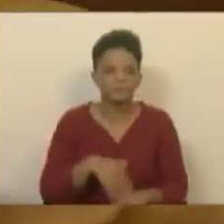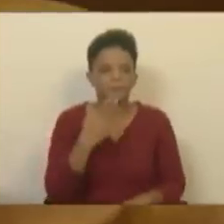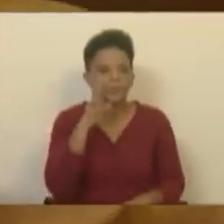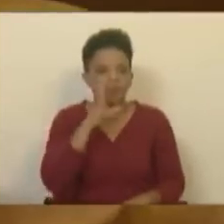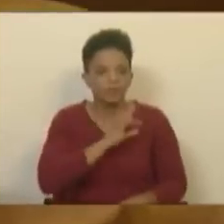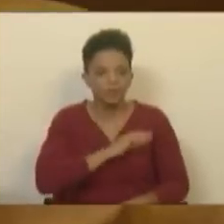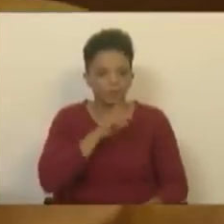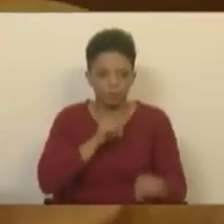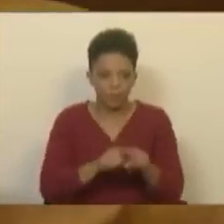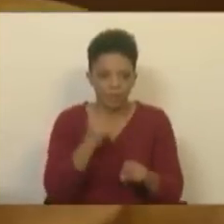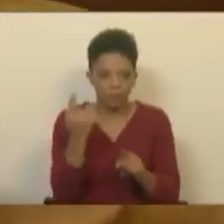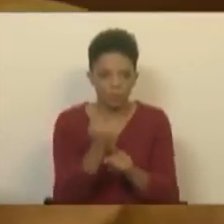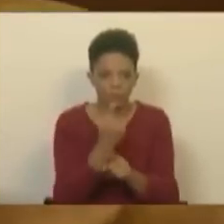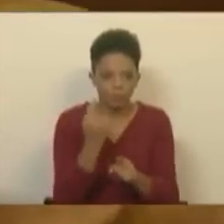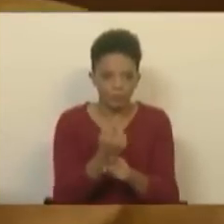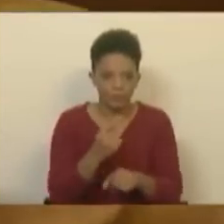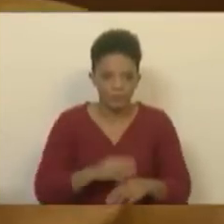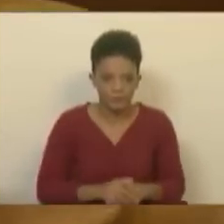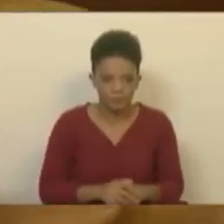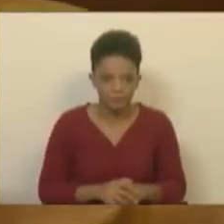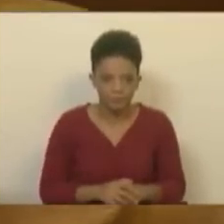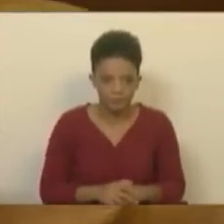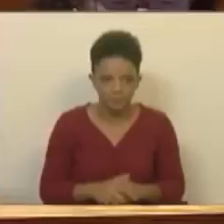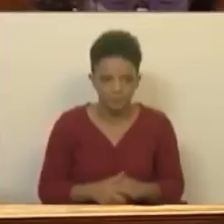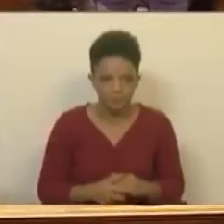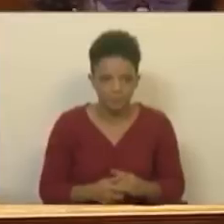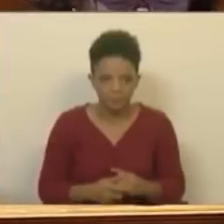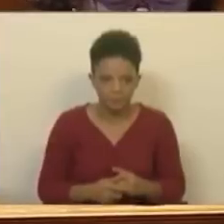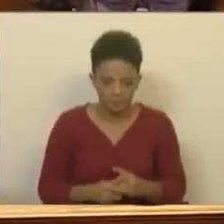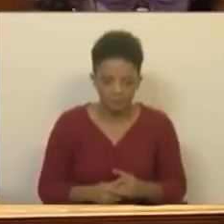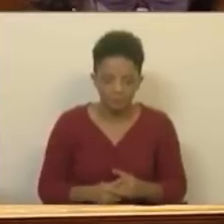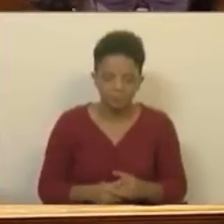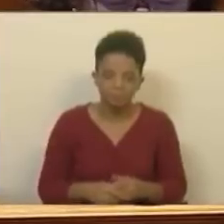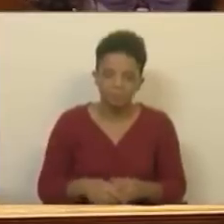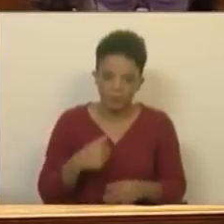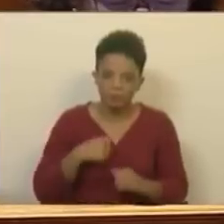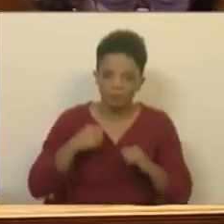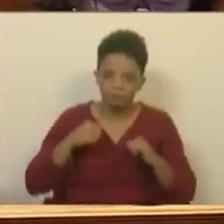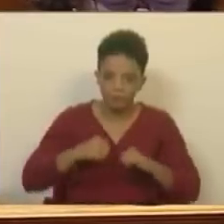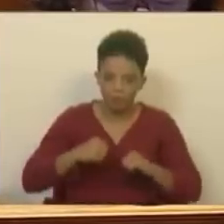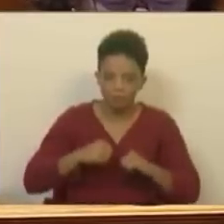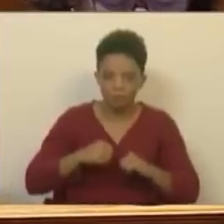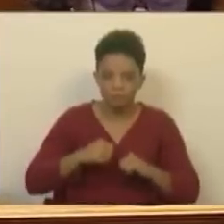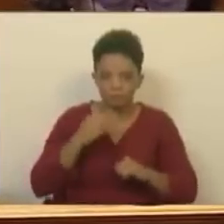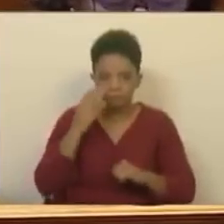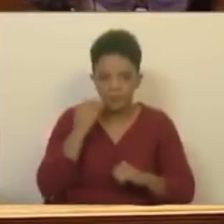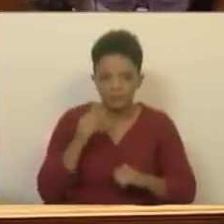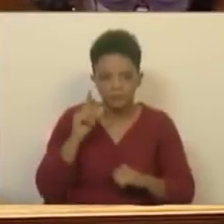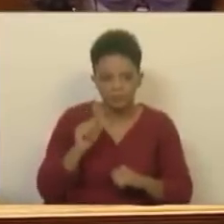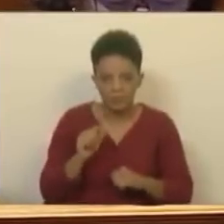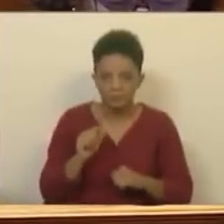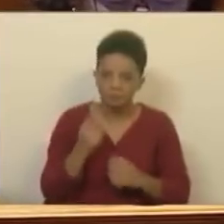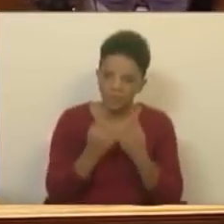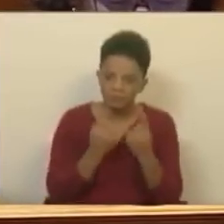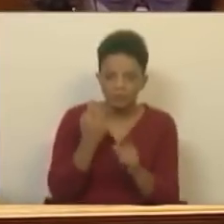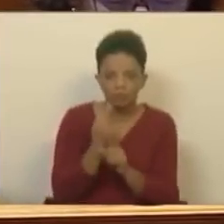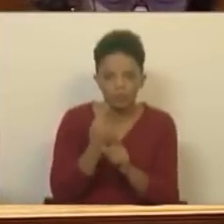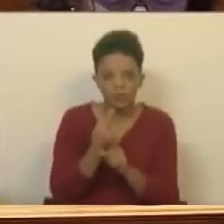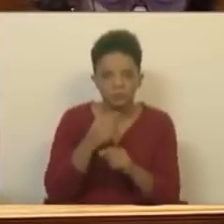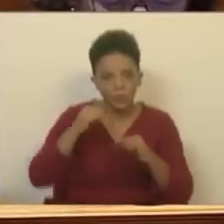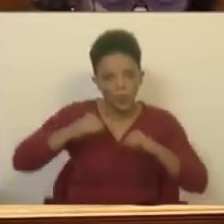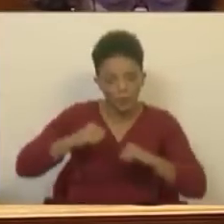há um bocadinho que e posso partir consigo e acho que não fica também não fica mal partilharmos alguma coisa